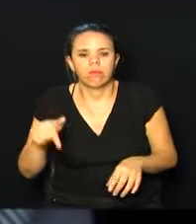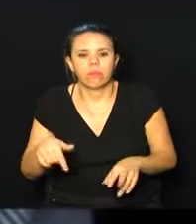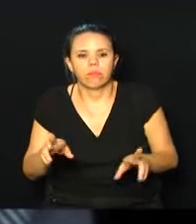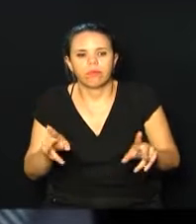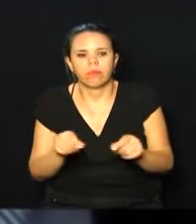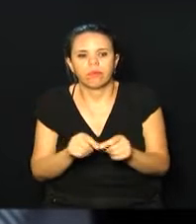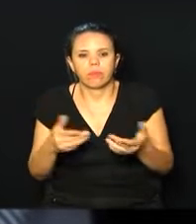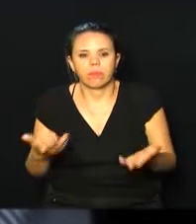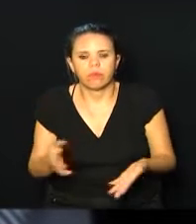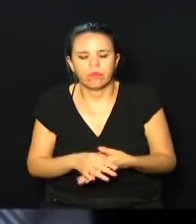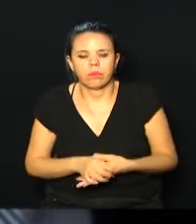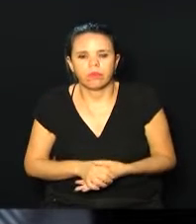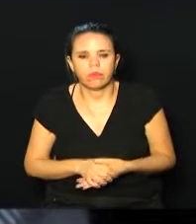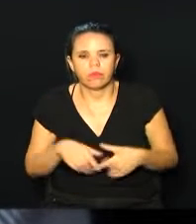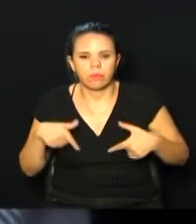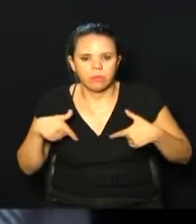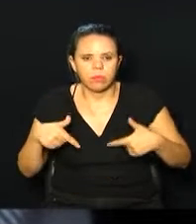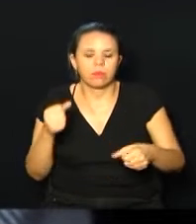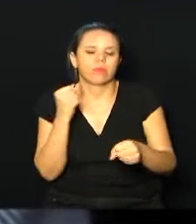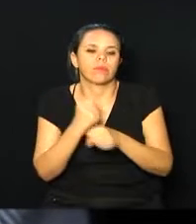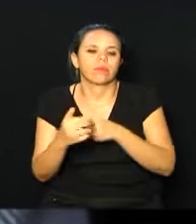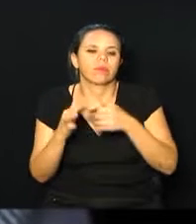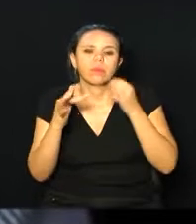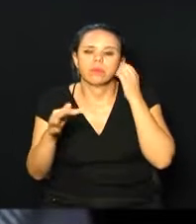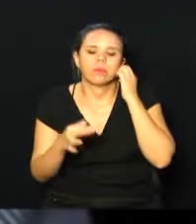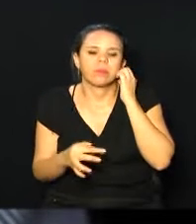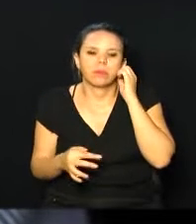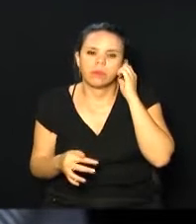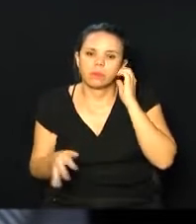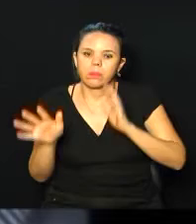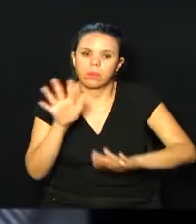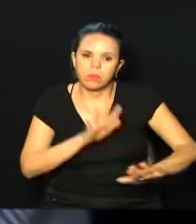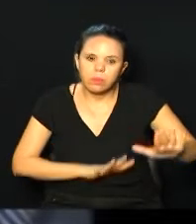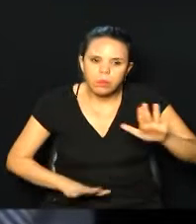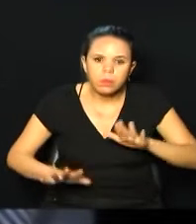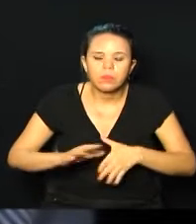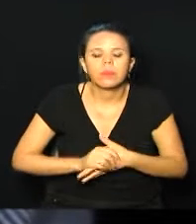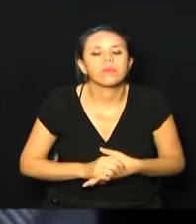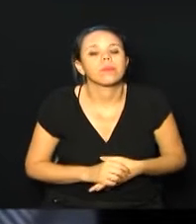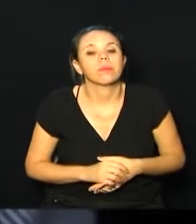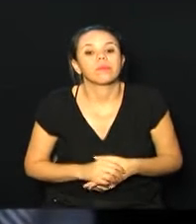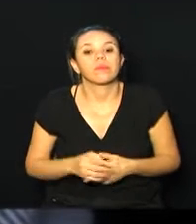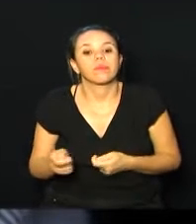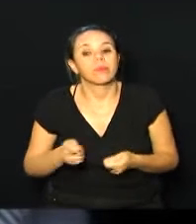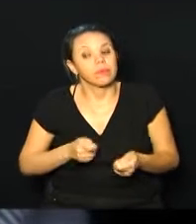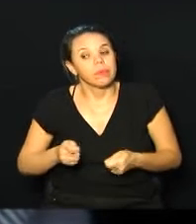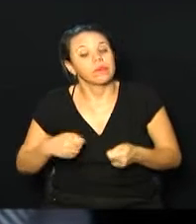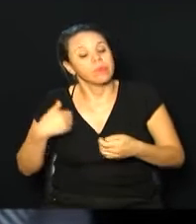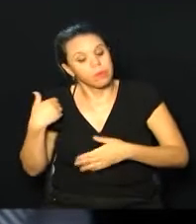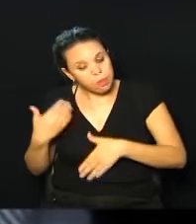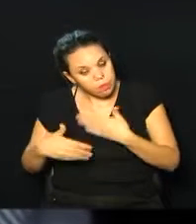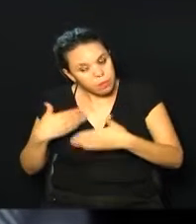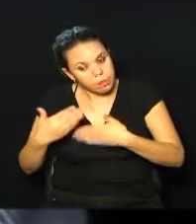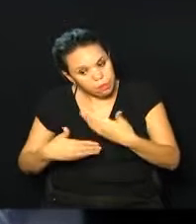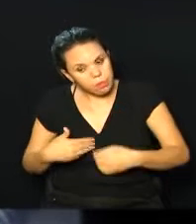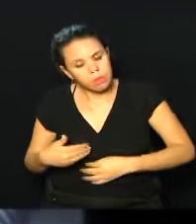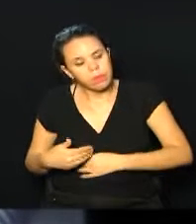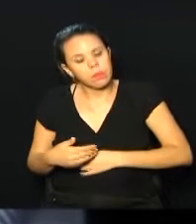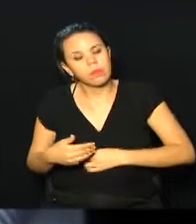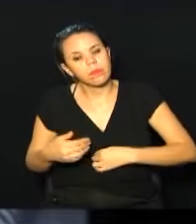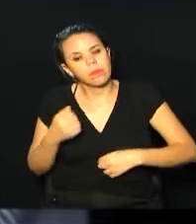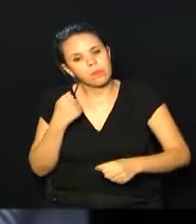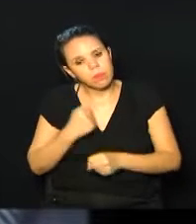fazer, quando formos executar essas obras, com todo cuidado, toda a cautela e gradualmente. Então, são obras